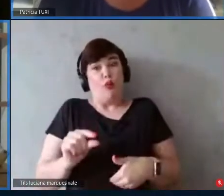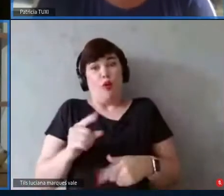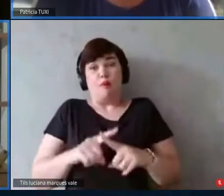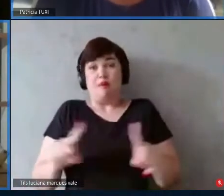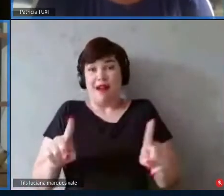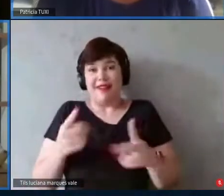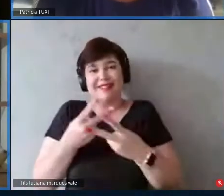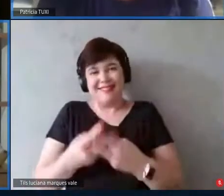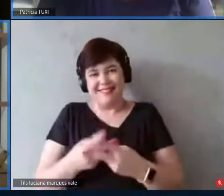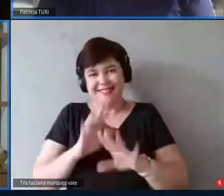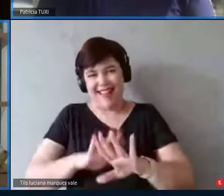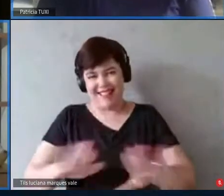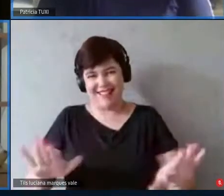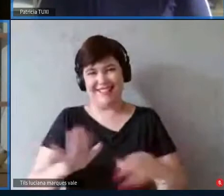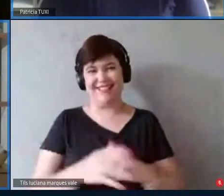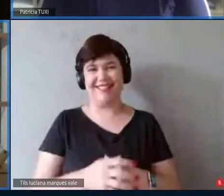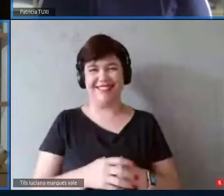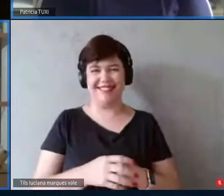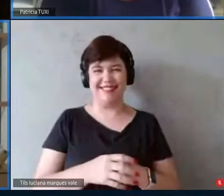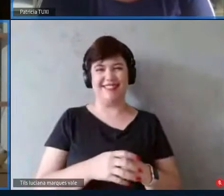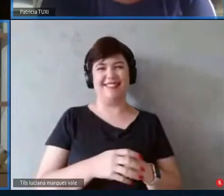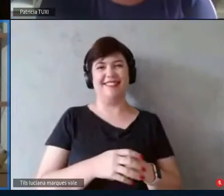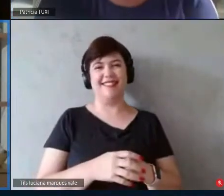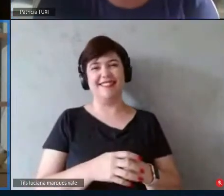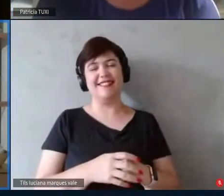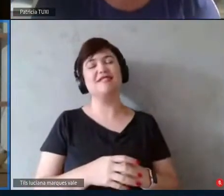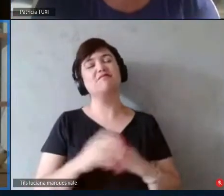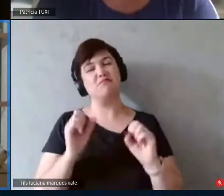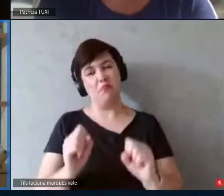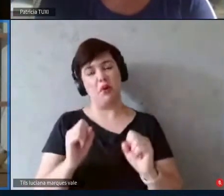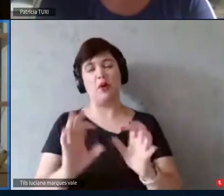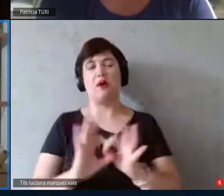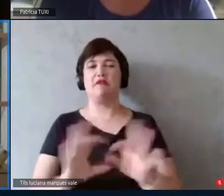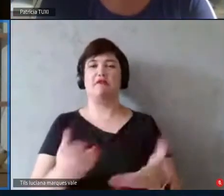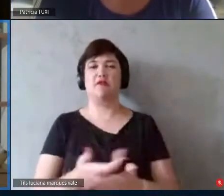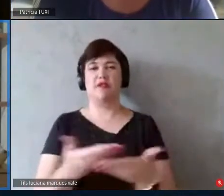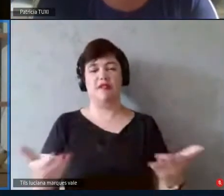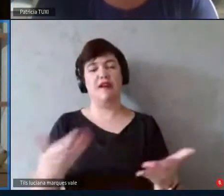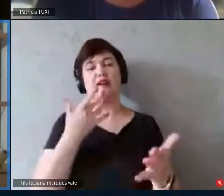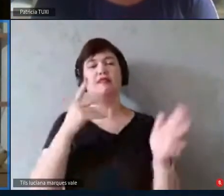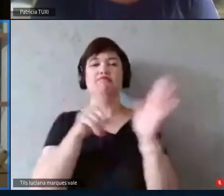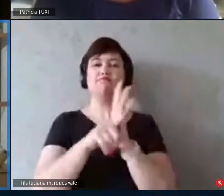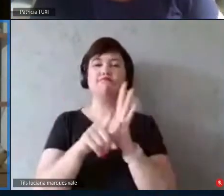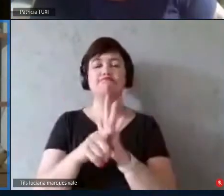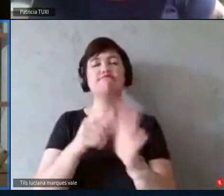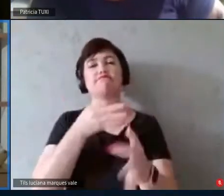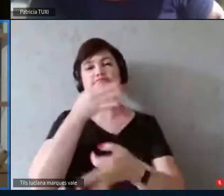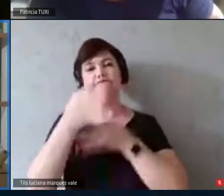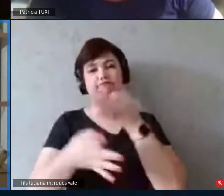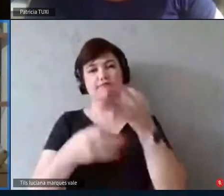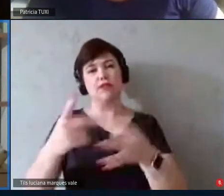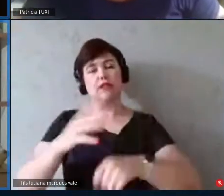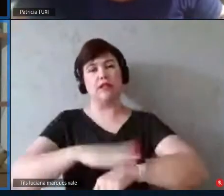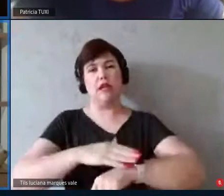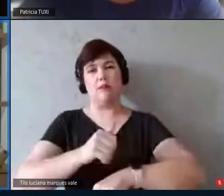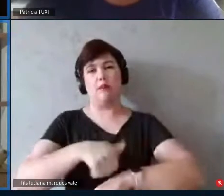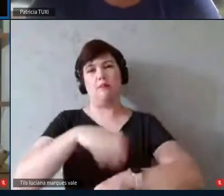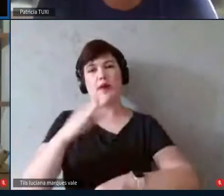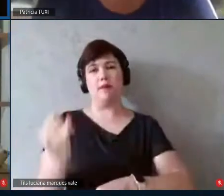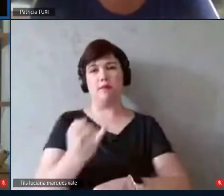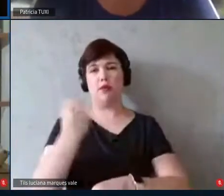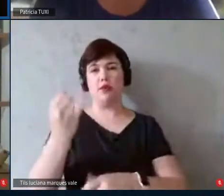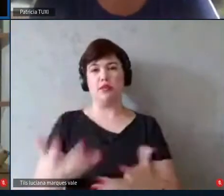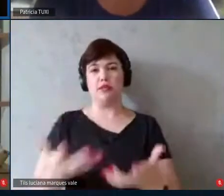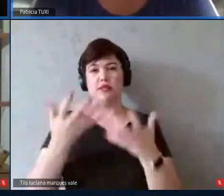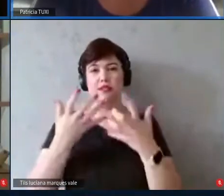Mas, por favor, fique à vontade para utilizar o tempo que você achar pertinente, é o mais importante. Tuxi, não me